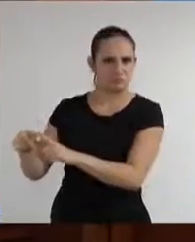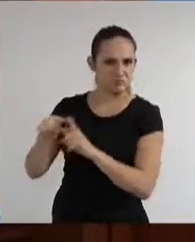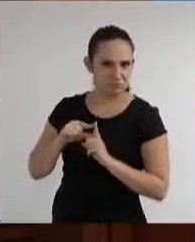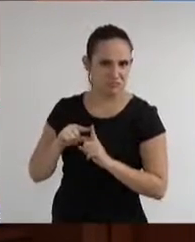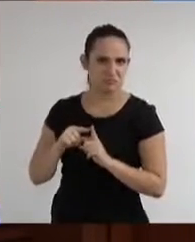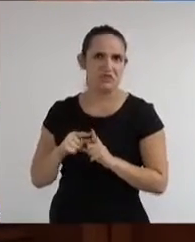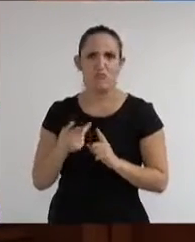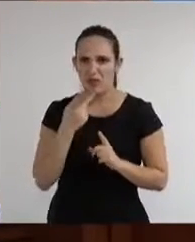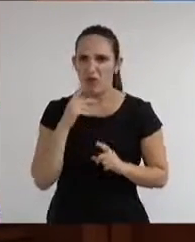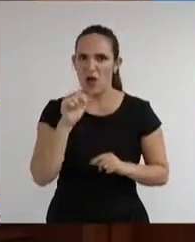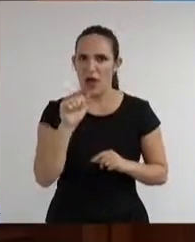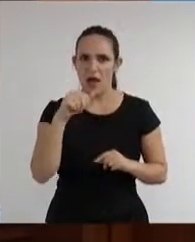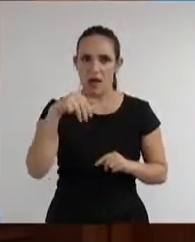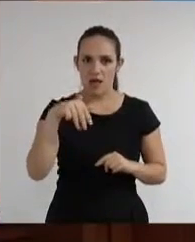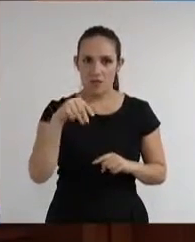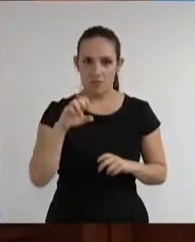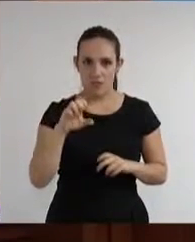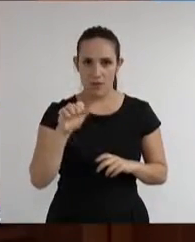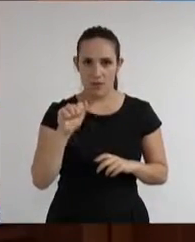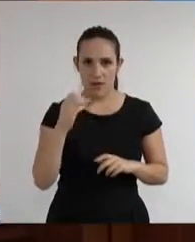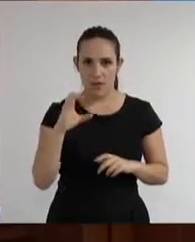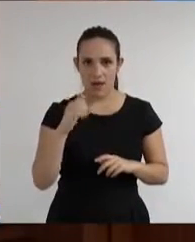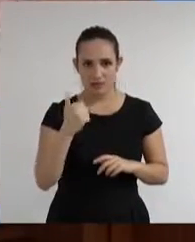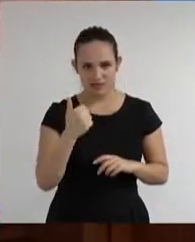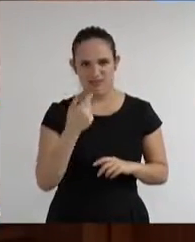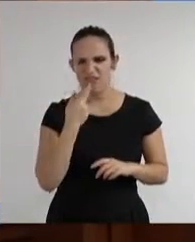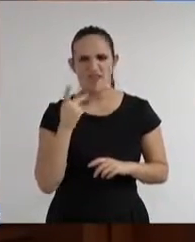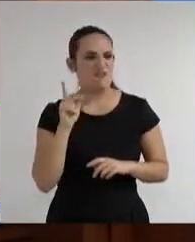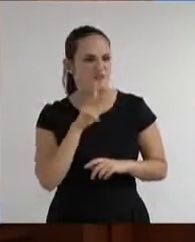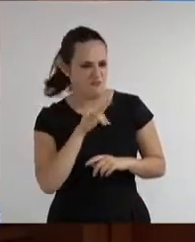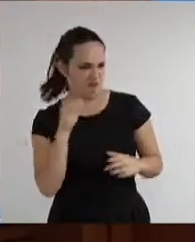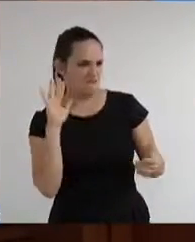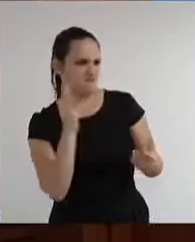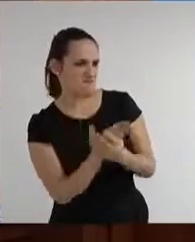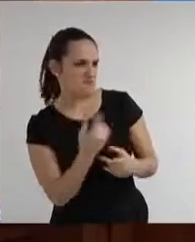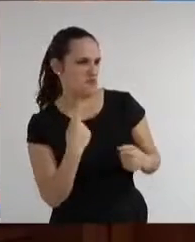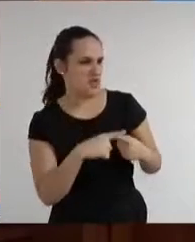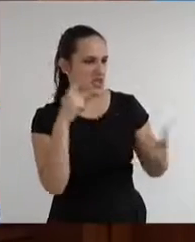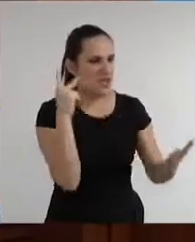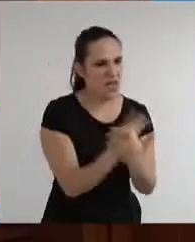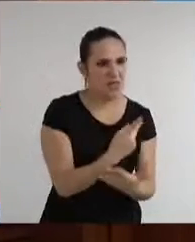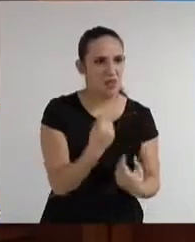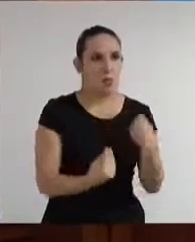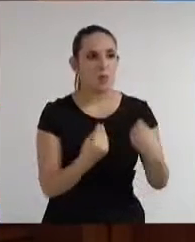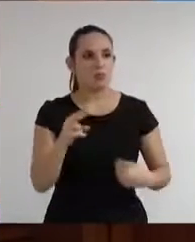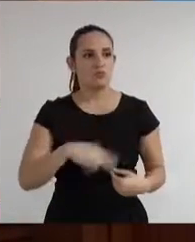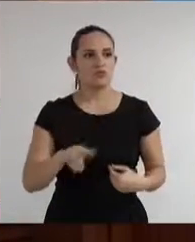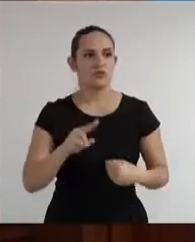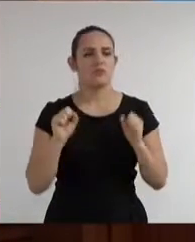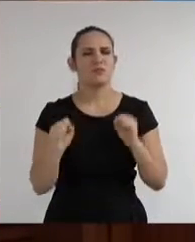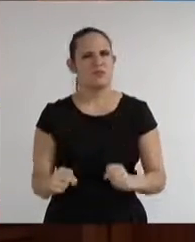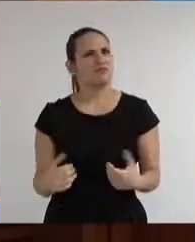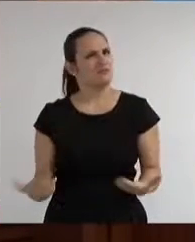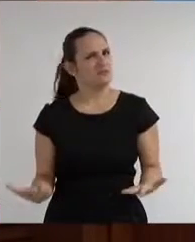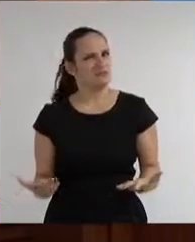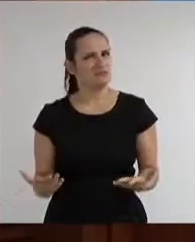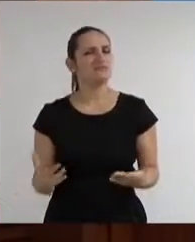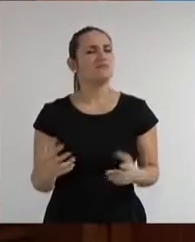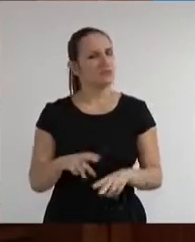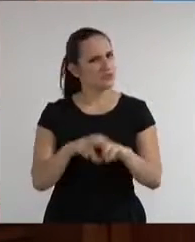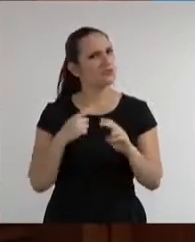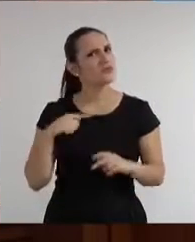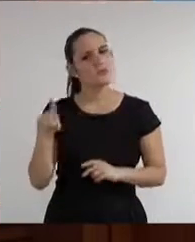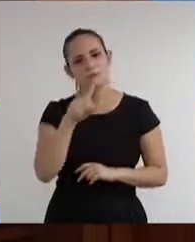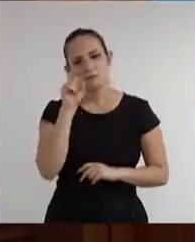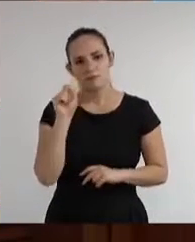fazer uma ação por cometimento de improbidade administrativa dos vereadores e do prefeito. É esse questionamento que nós